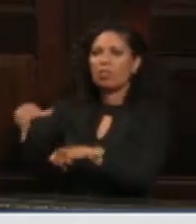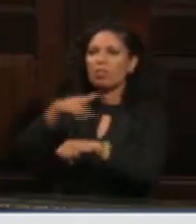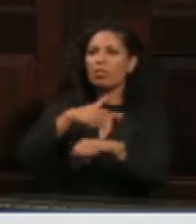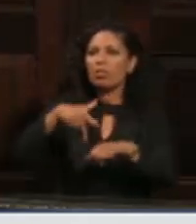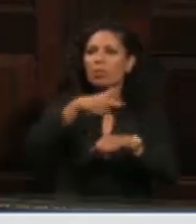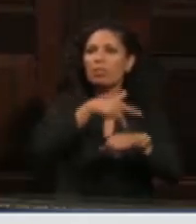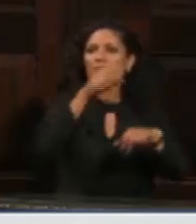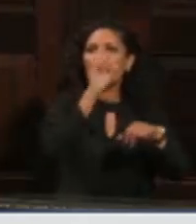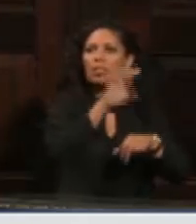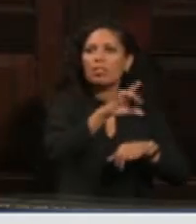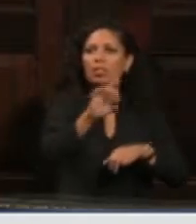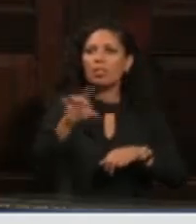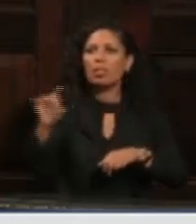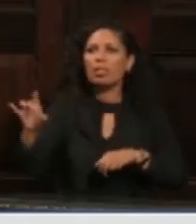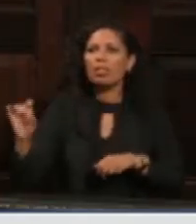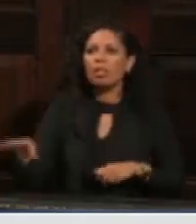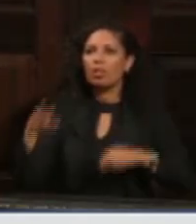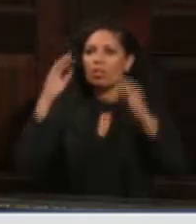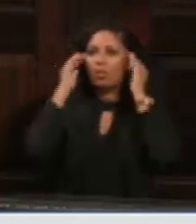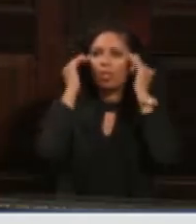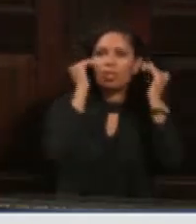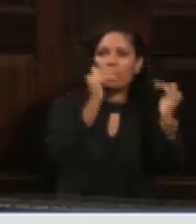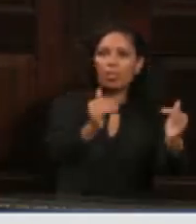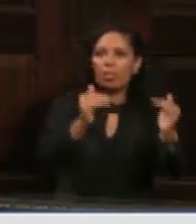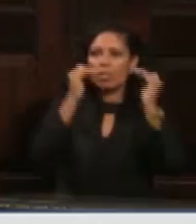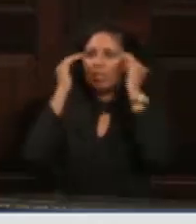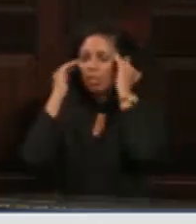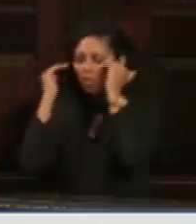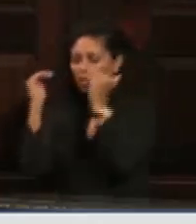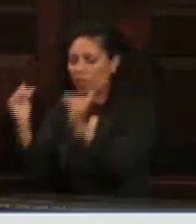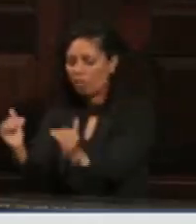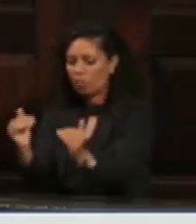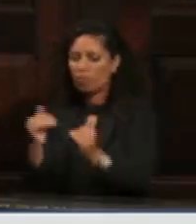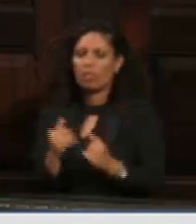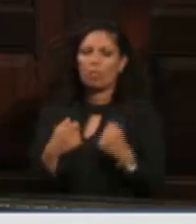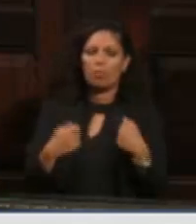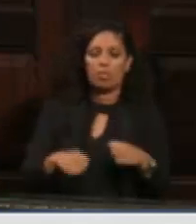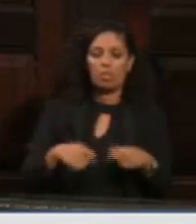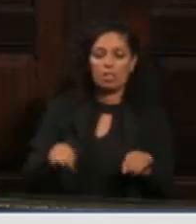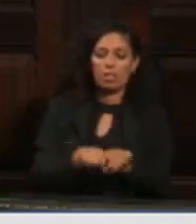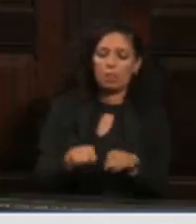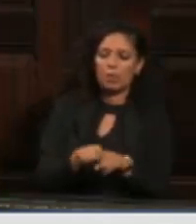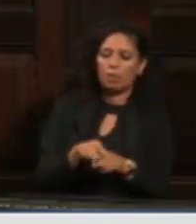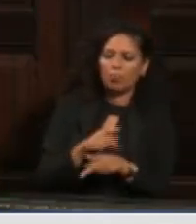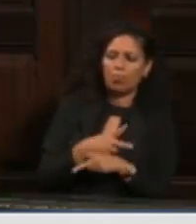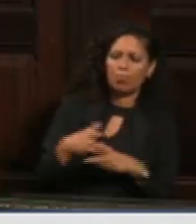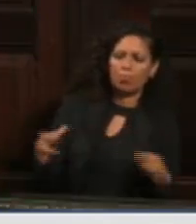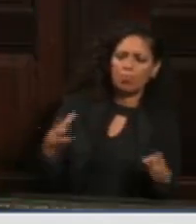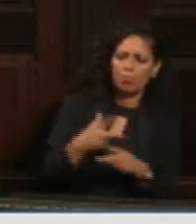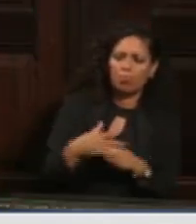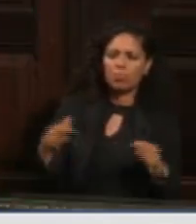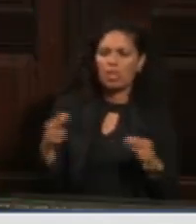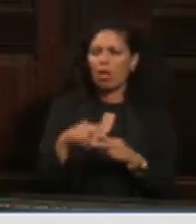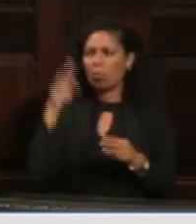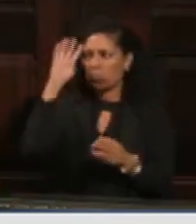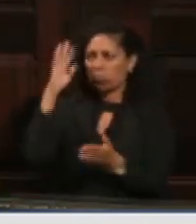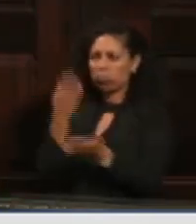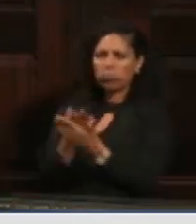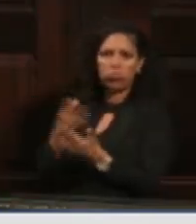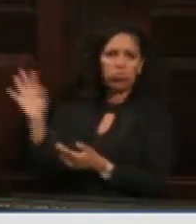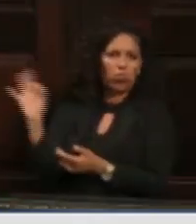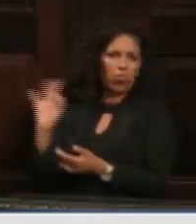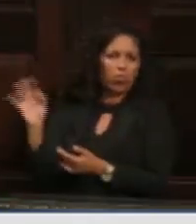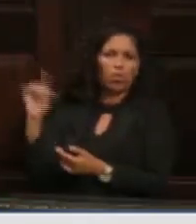aqui me colocar na mais absoluta desconfiança sobre as intenções, né, dos Estados Unidos em